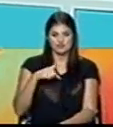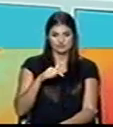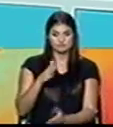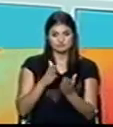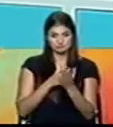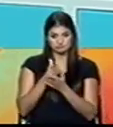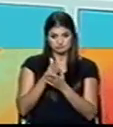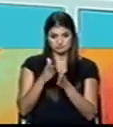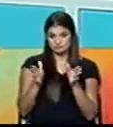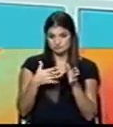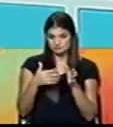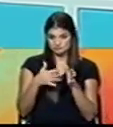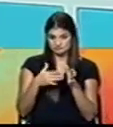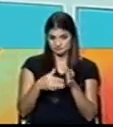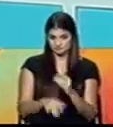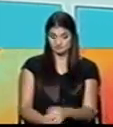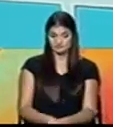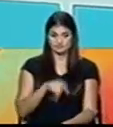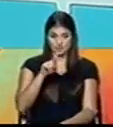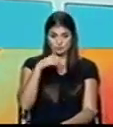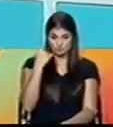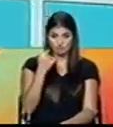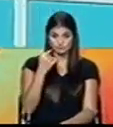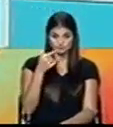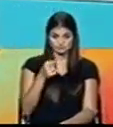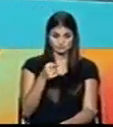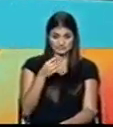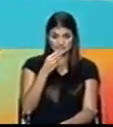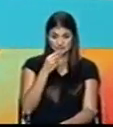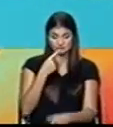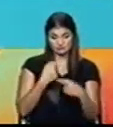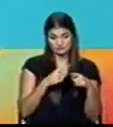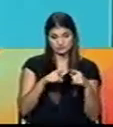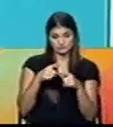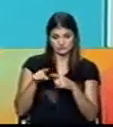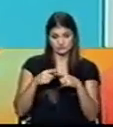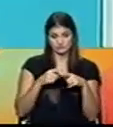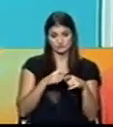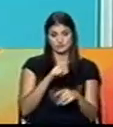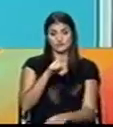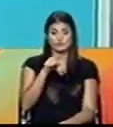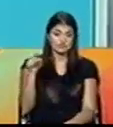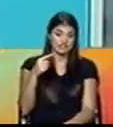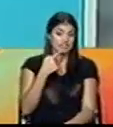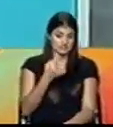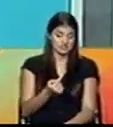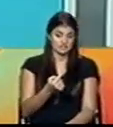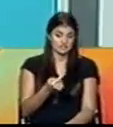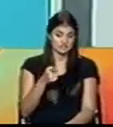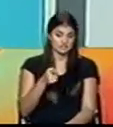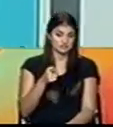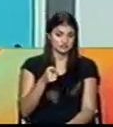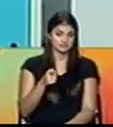lá pôr as mãos na massa para fazer este bolinho que tem vários sabores, não é? Que vocês já estiveram aí a dizer. É verdade. E fica